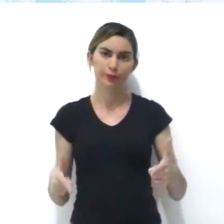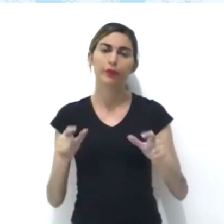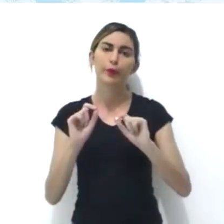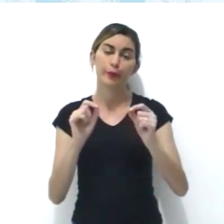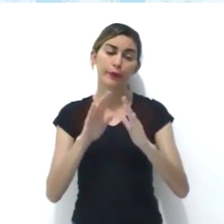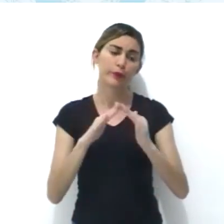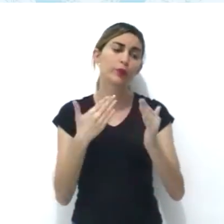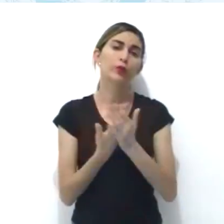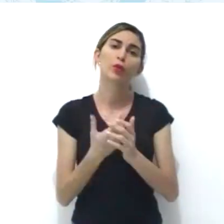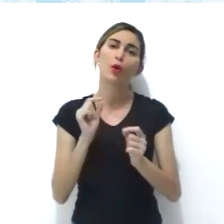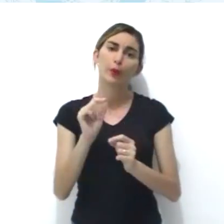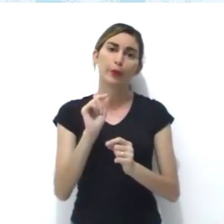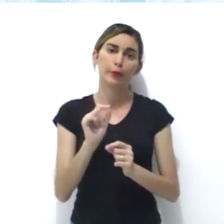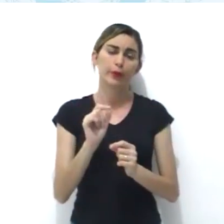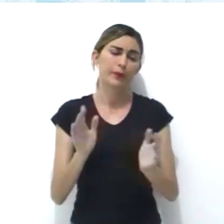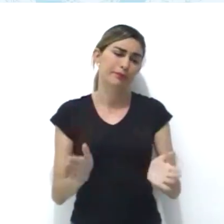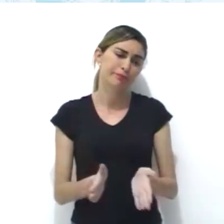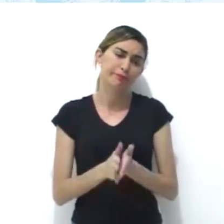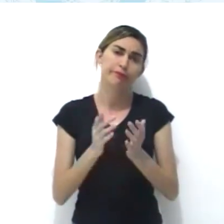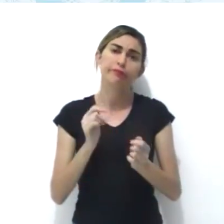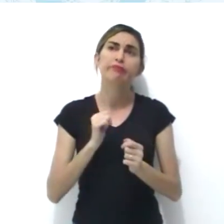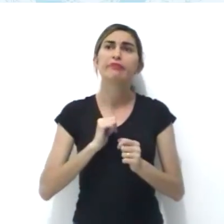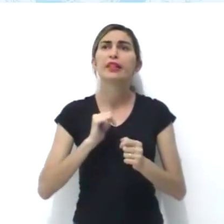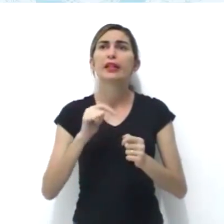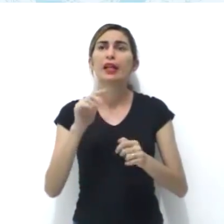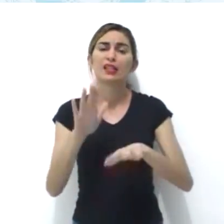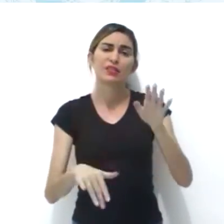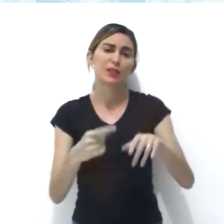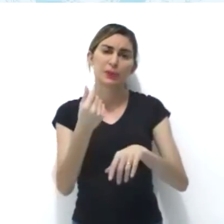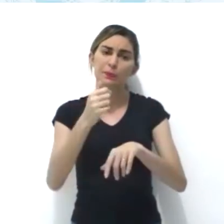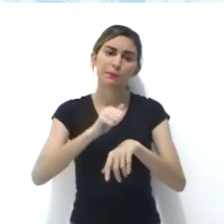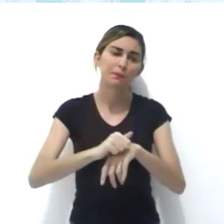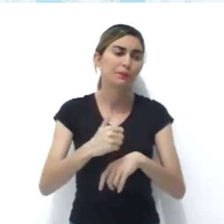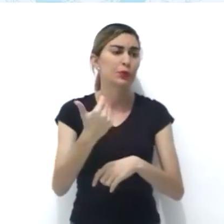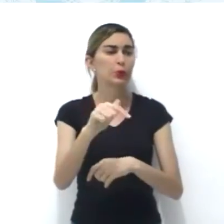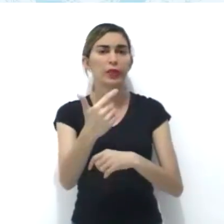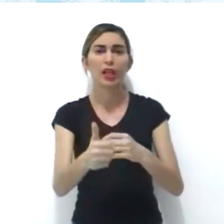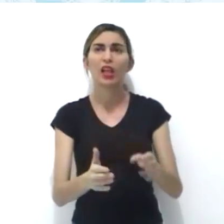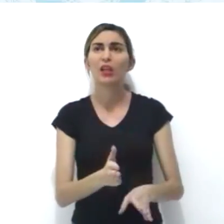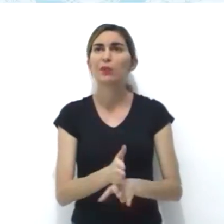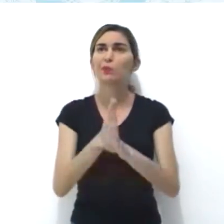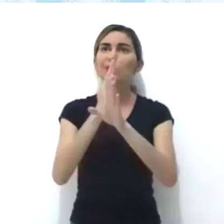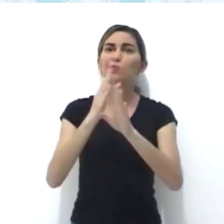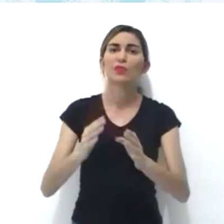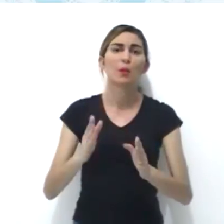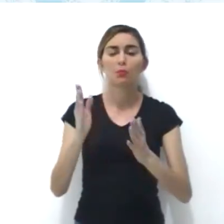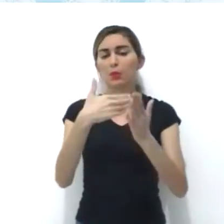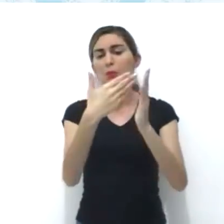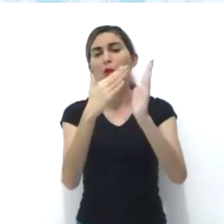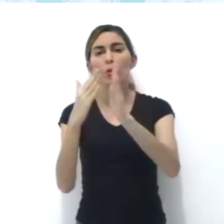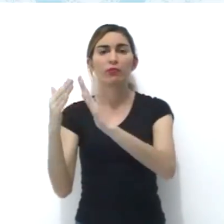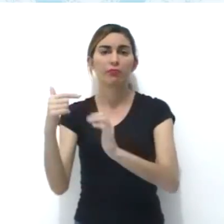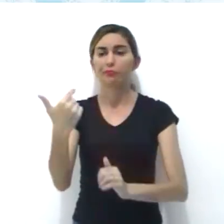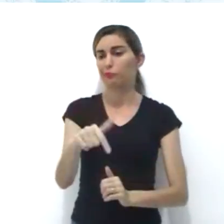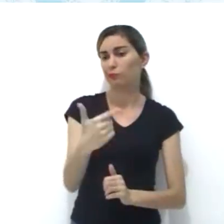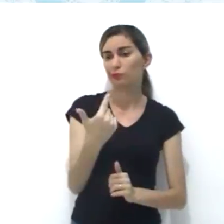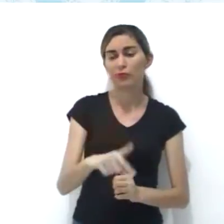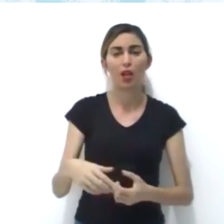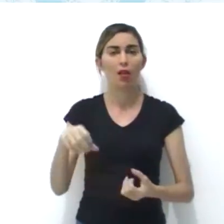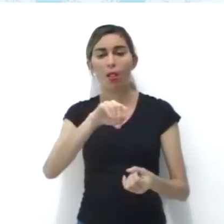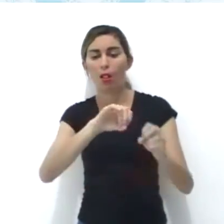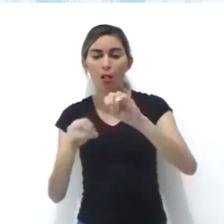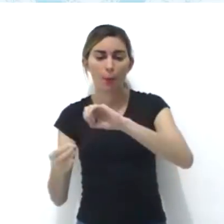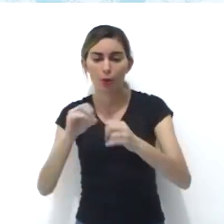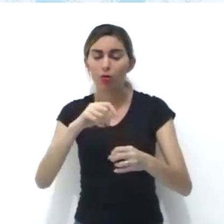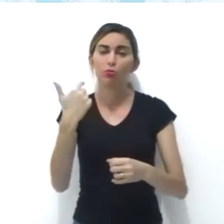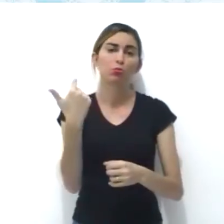das vezes, são escolas que são um pouco mais precárias na infraestrutura. Você vai ter escolas que não têm biblioteca, por exemplo, que não